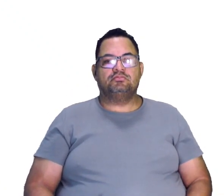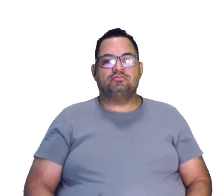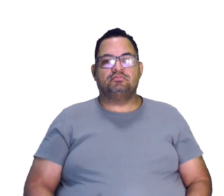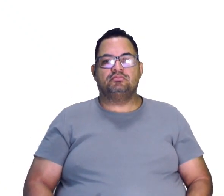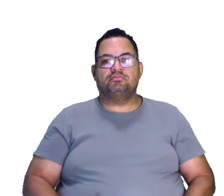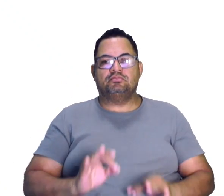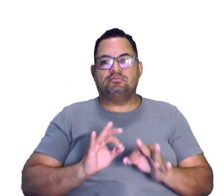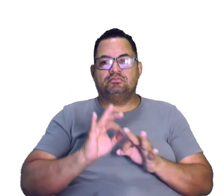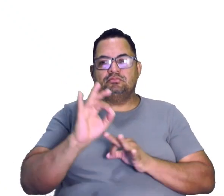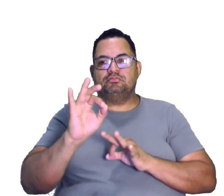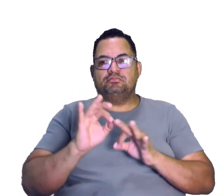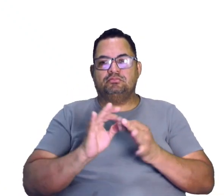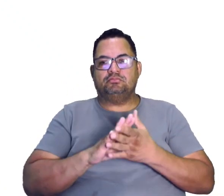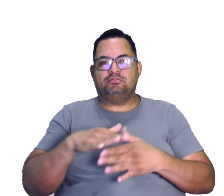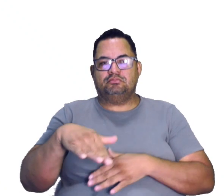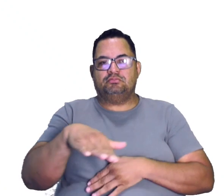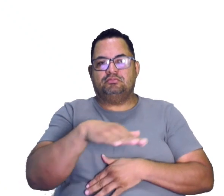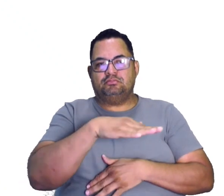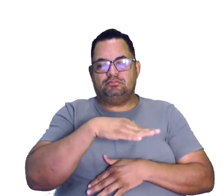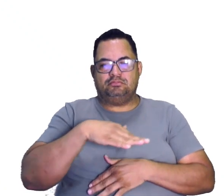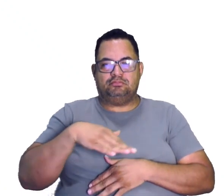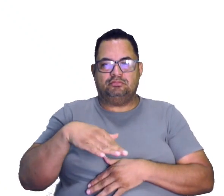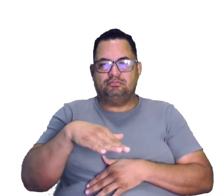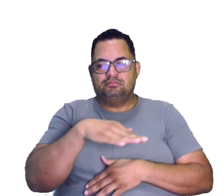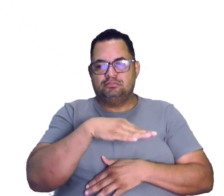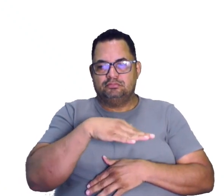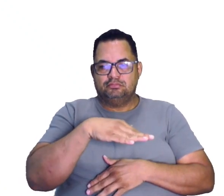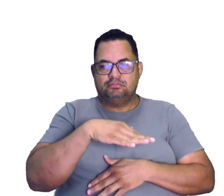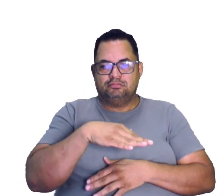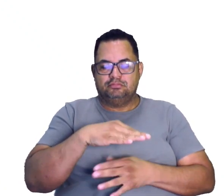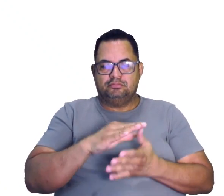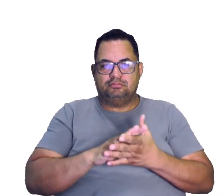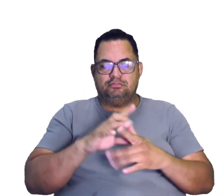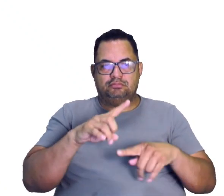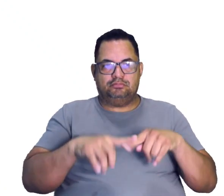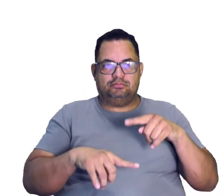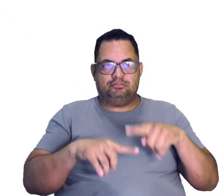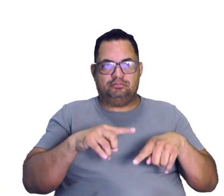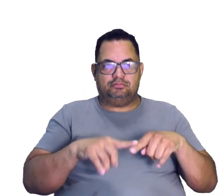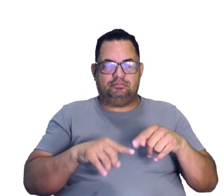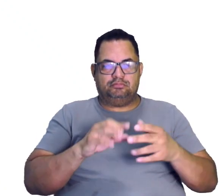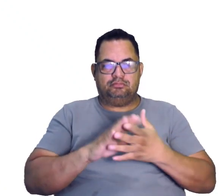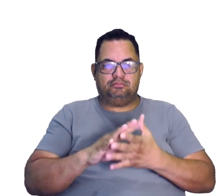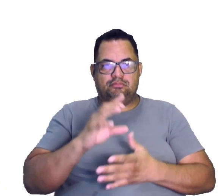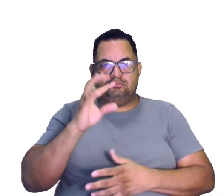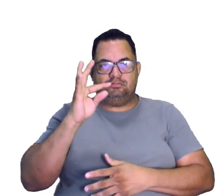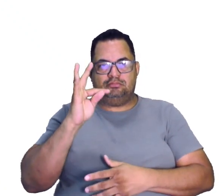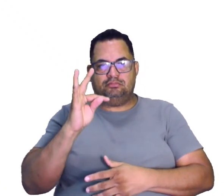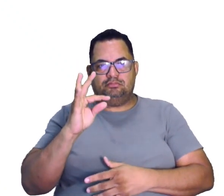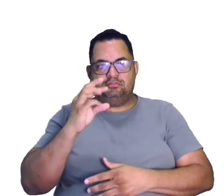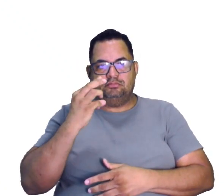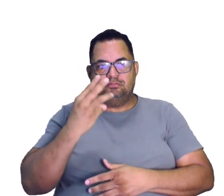vai medir o espaço ocupado por um objeto, só que ele vai medir,